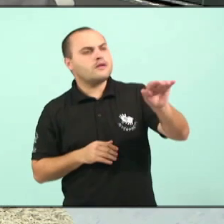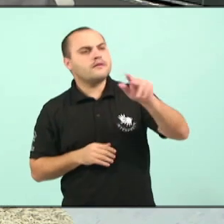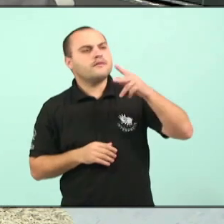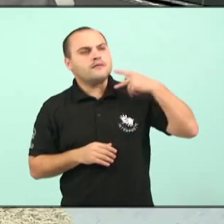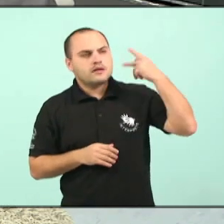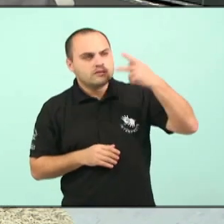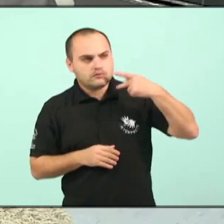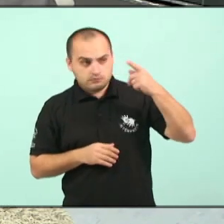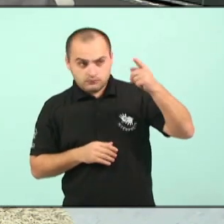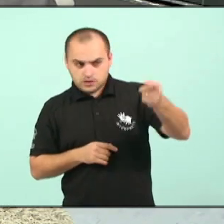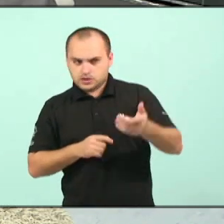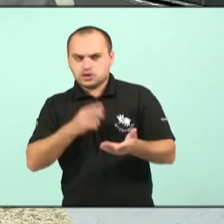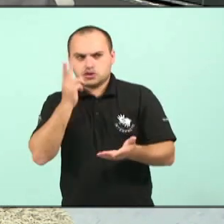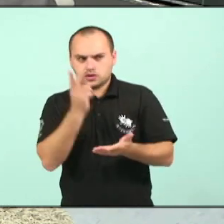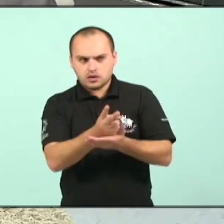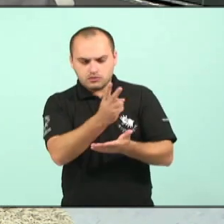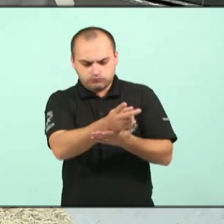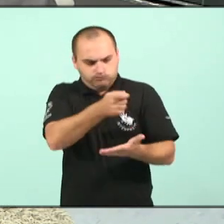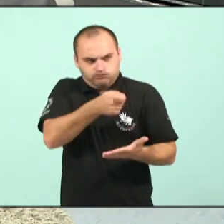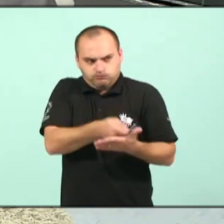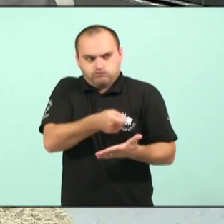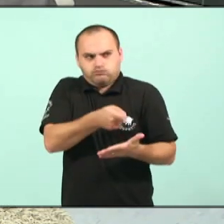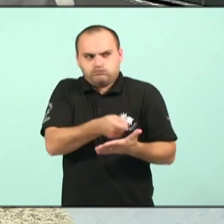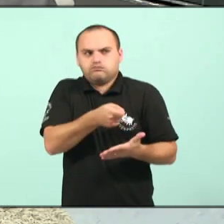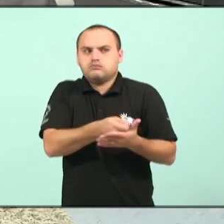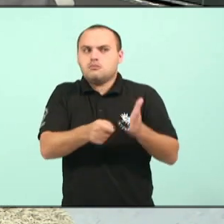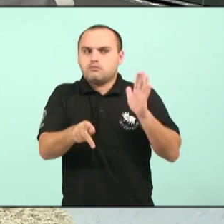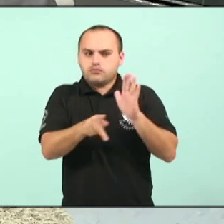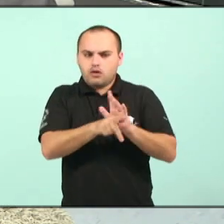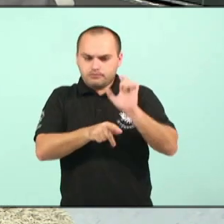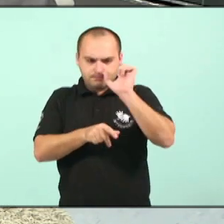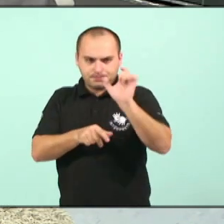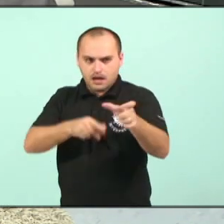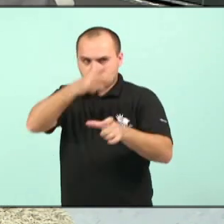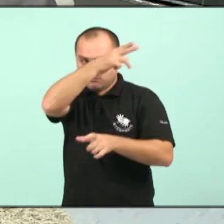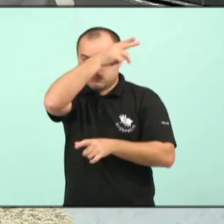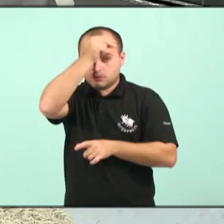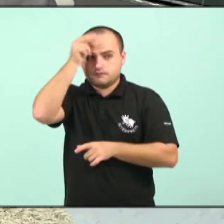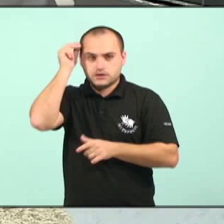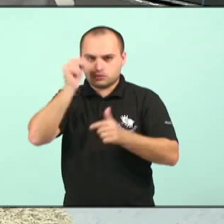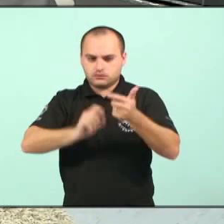sempre foi bastante crítico ao Executivo e tal,